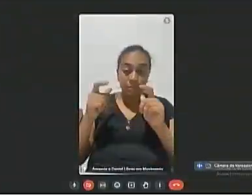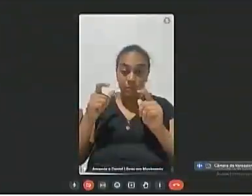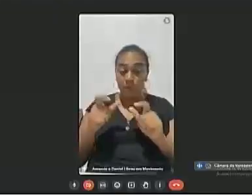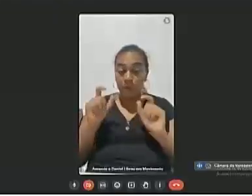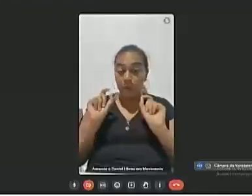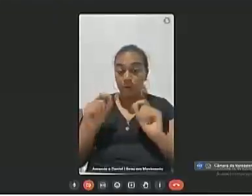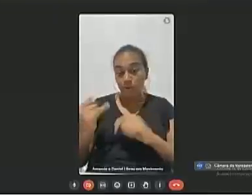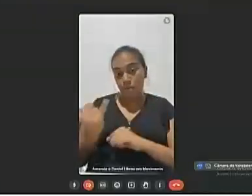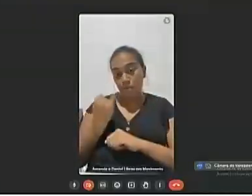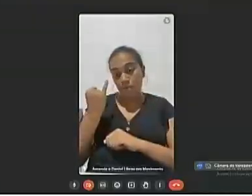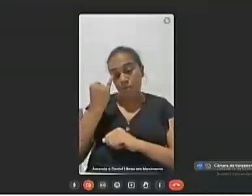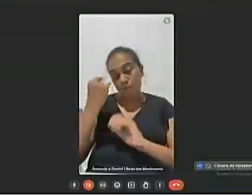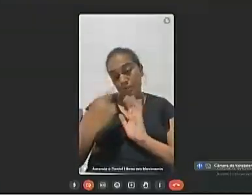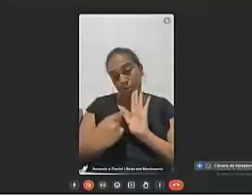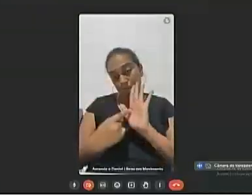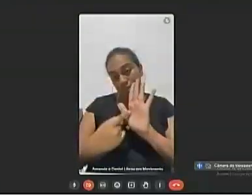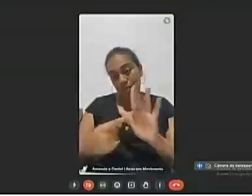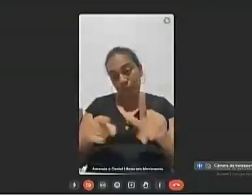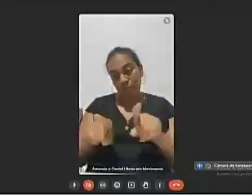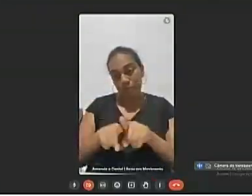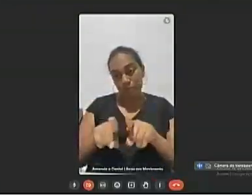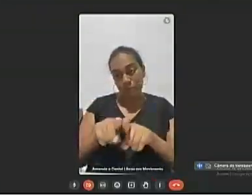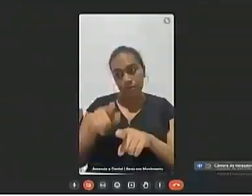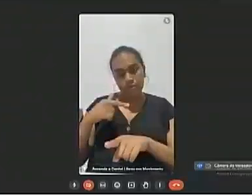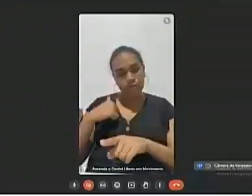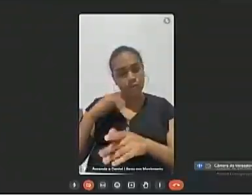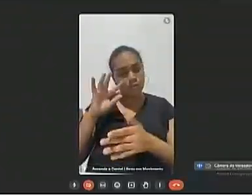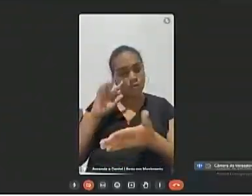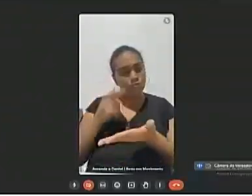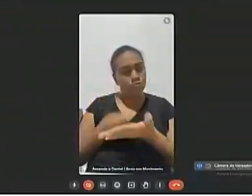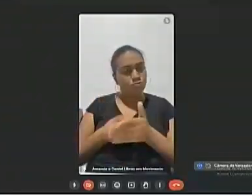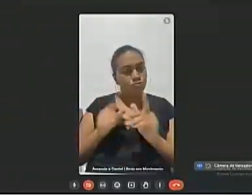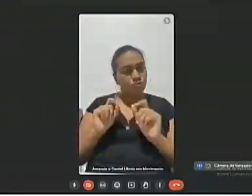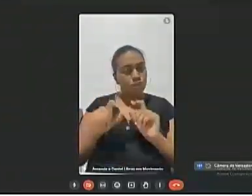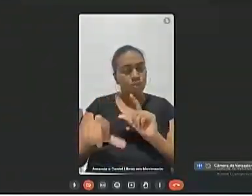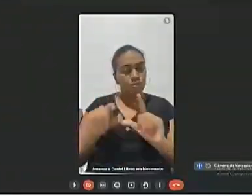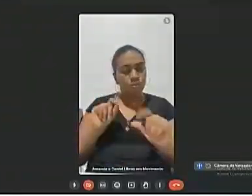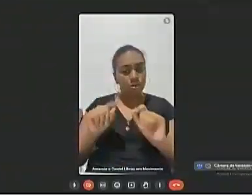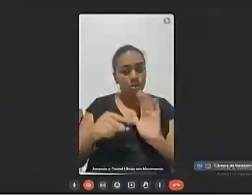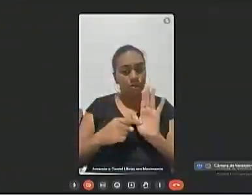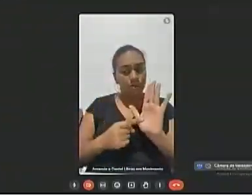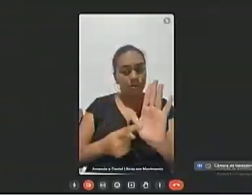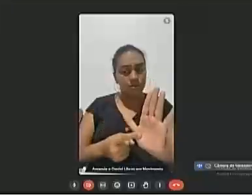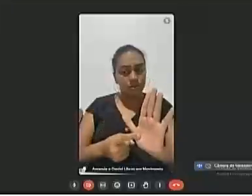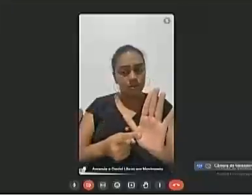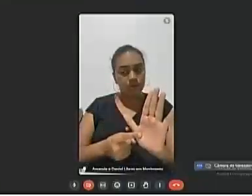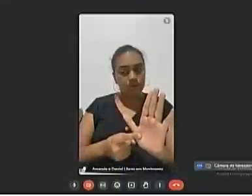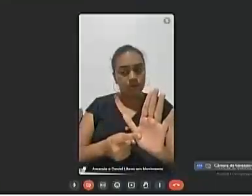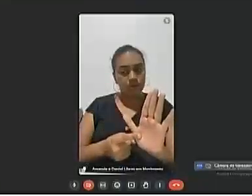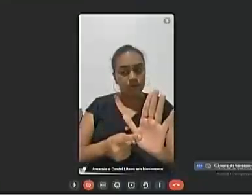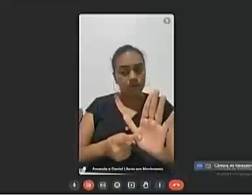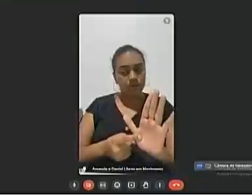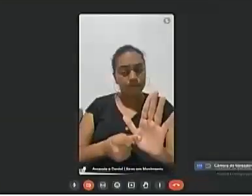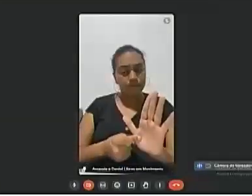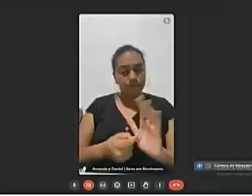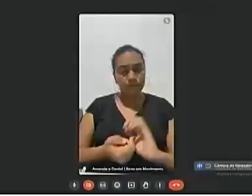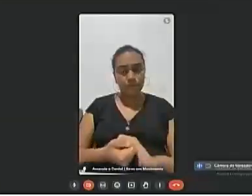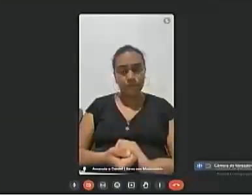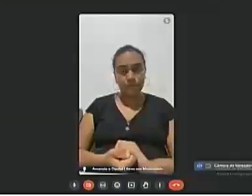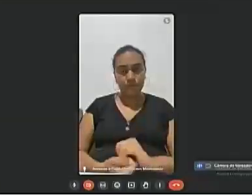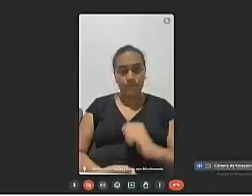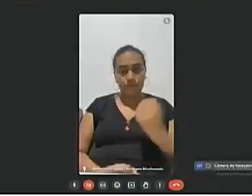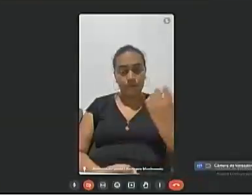importante apresentação. Então, nós resolvemos dividir a nossa apresentação em